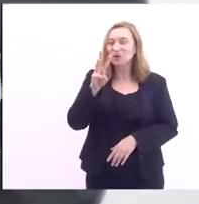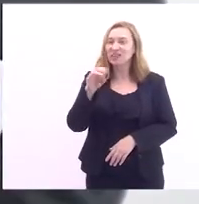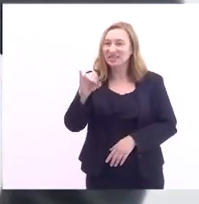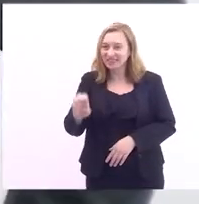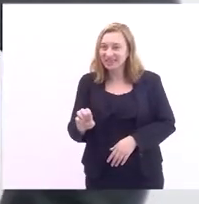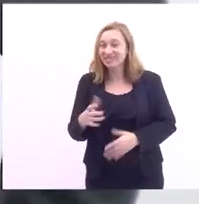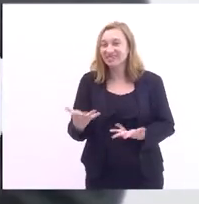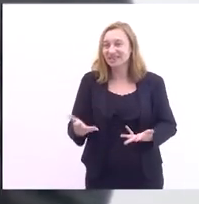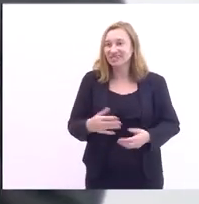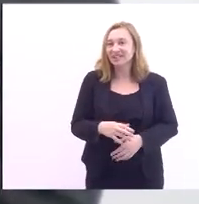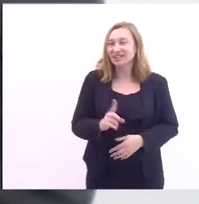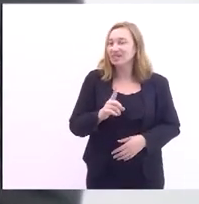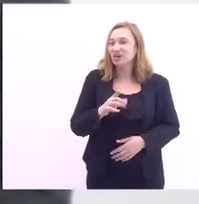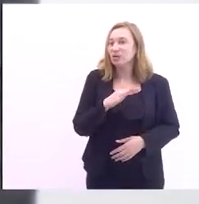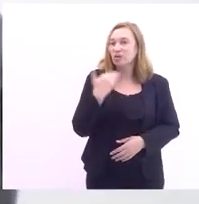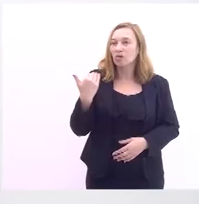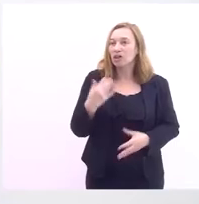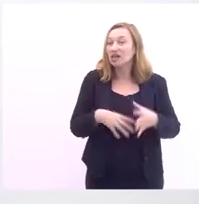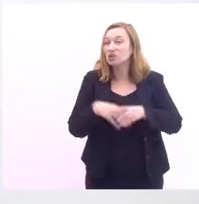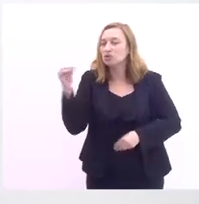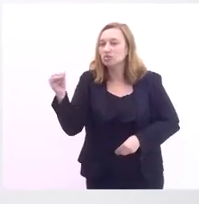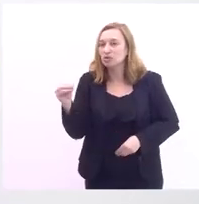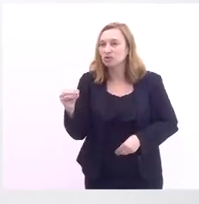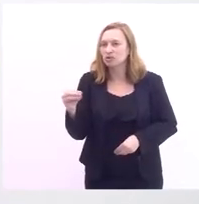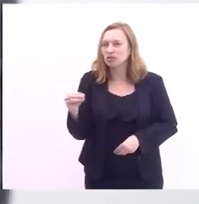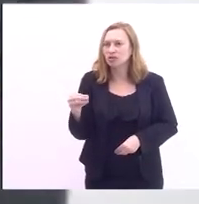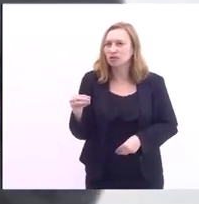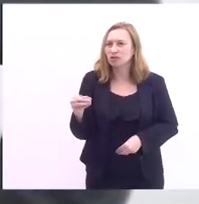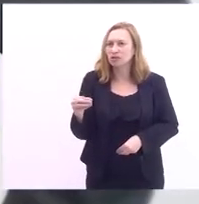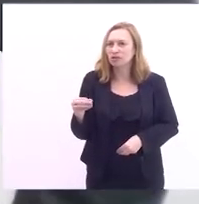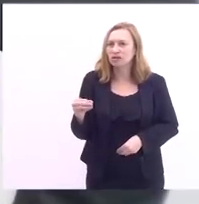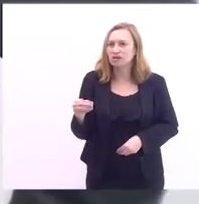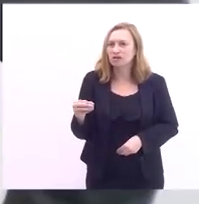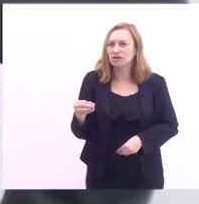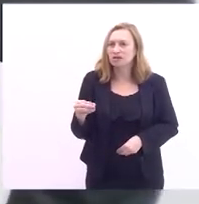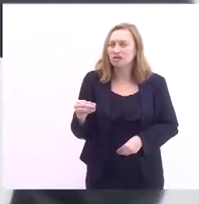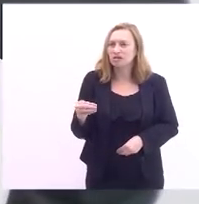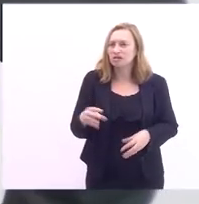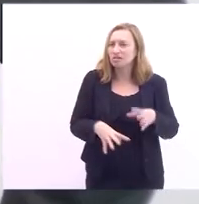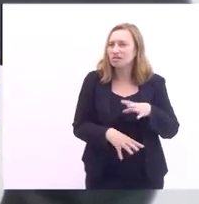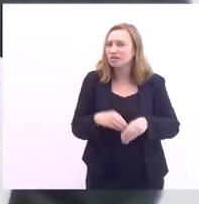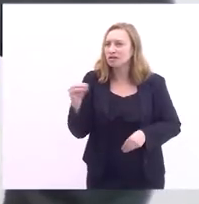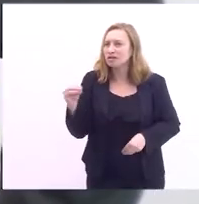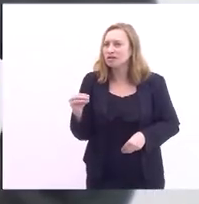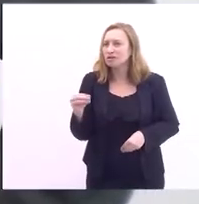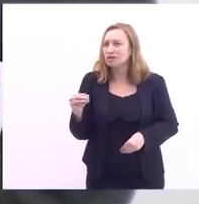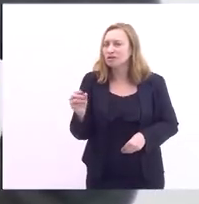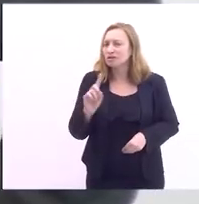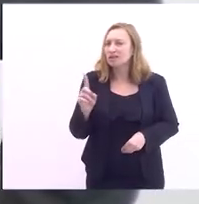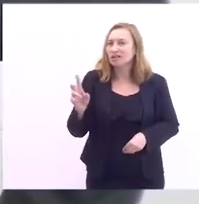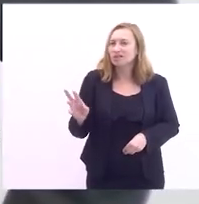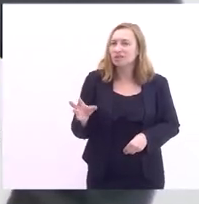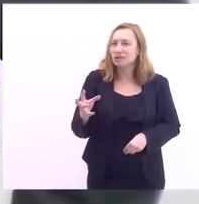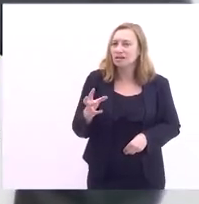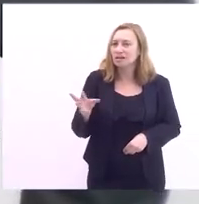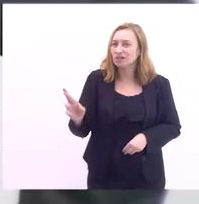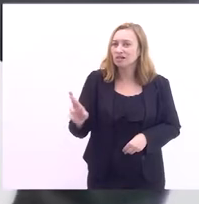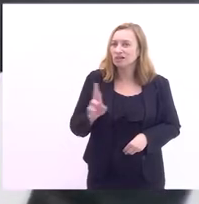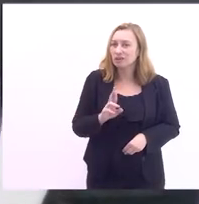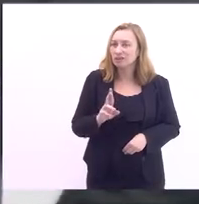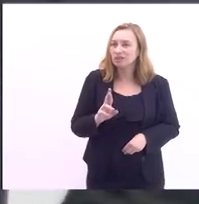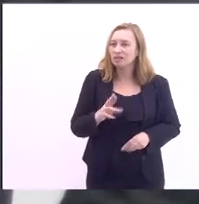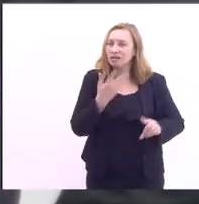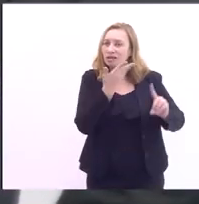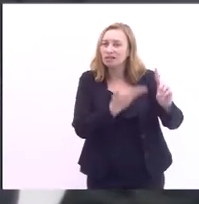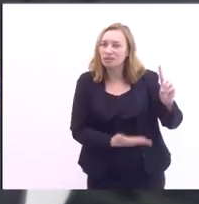o Ulisses Guimarães não morreu, ele desapareceu. E ele desapareceu para não receber falsas